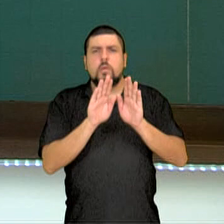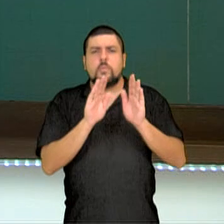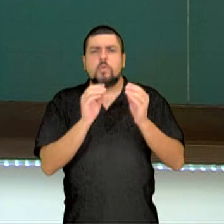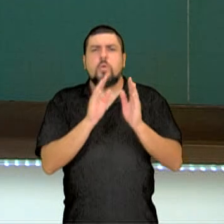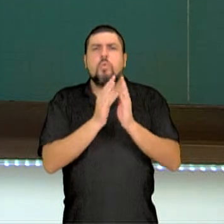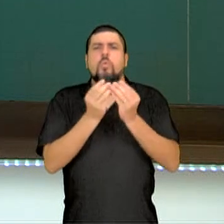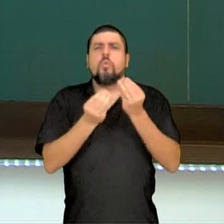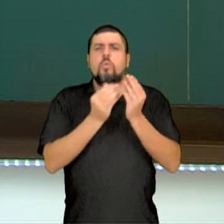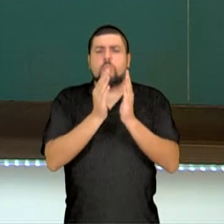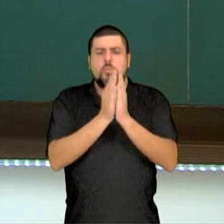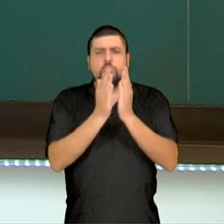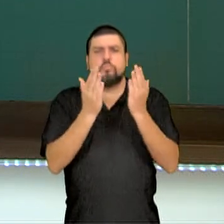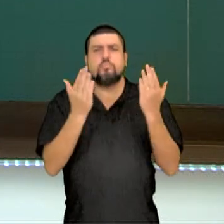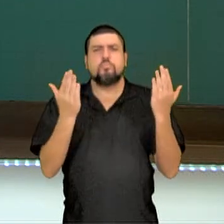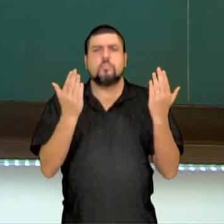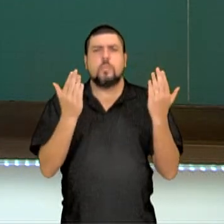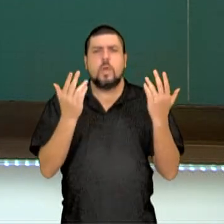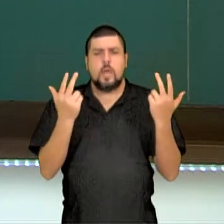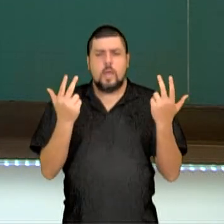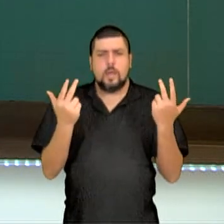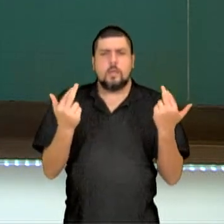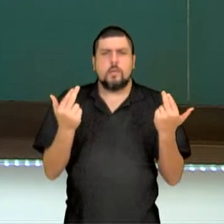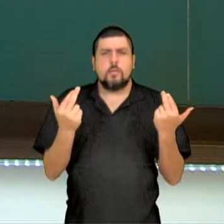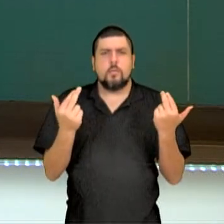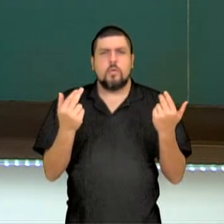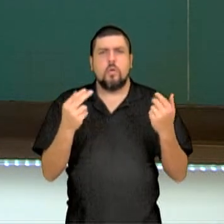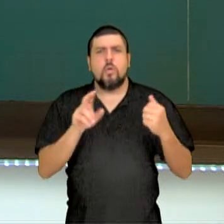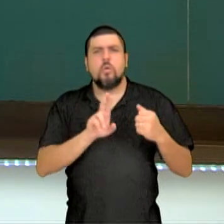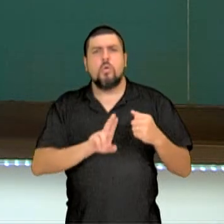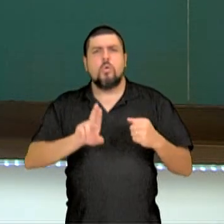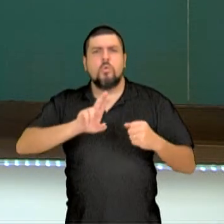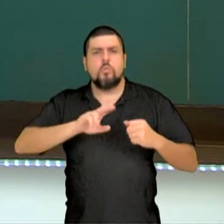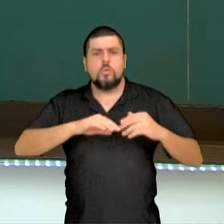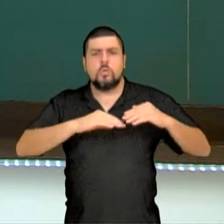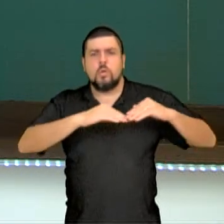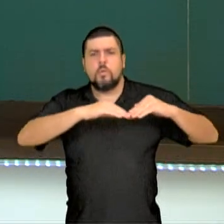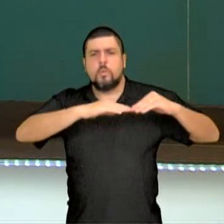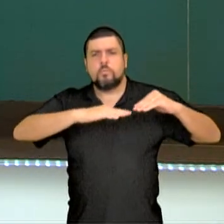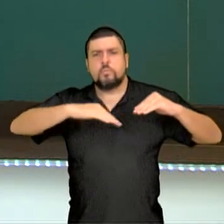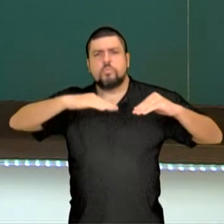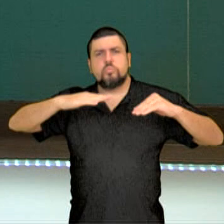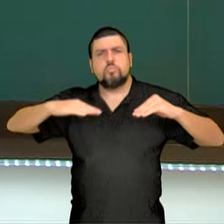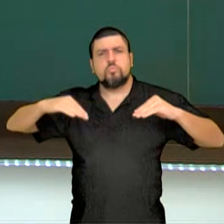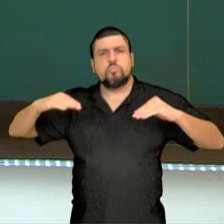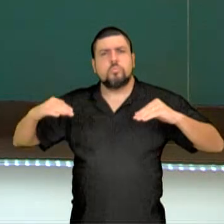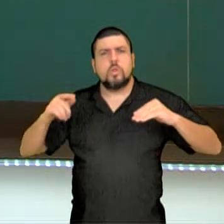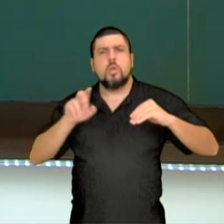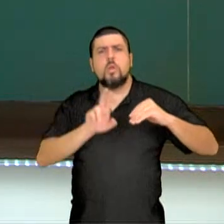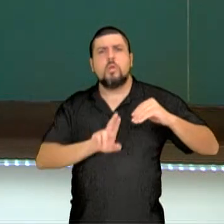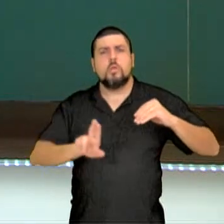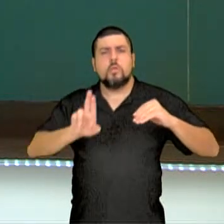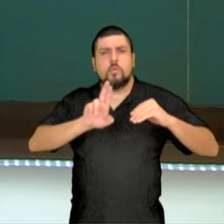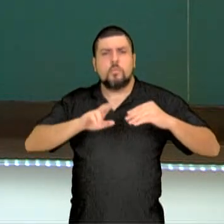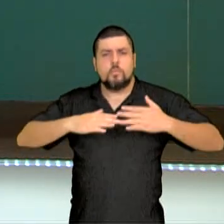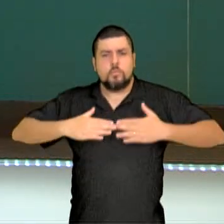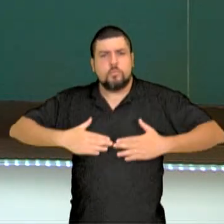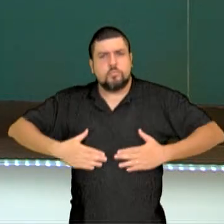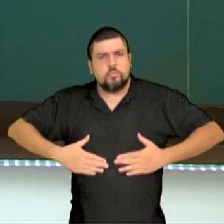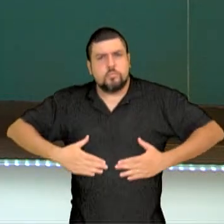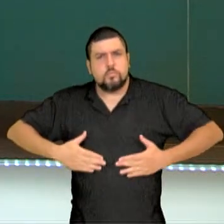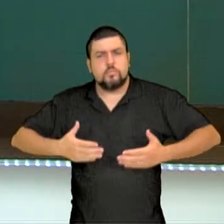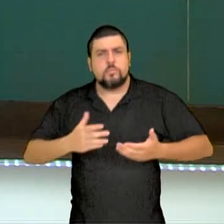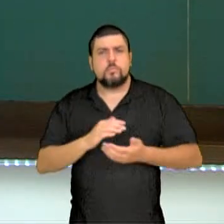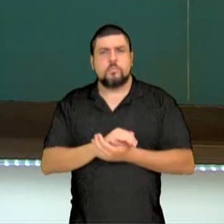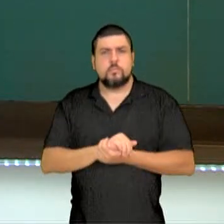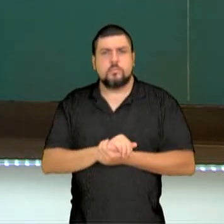e assimétricos, então eles usam muito isso, esse movimento de onda, esse movimento de quadril, né, então